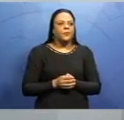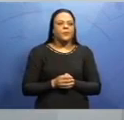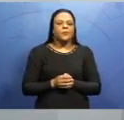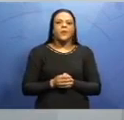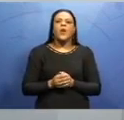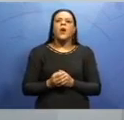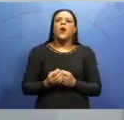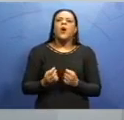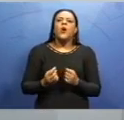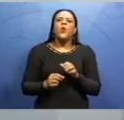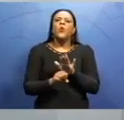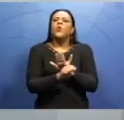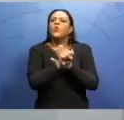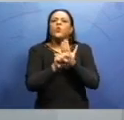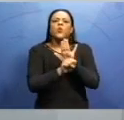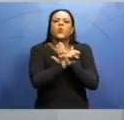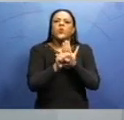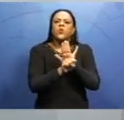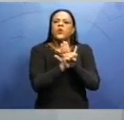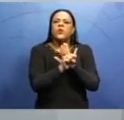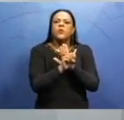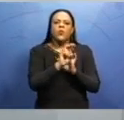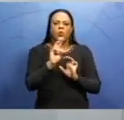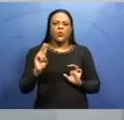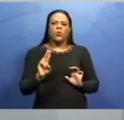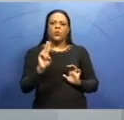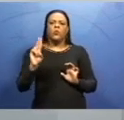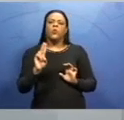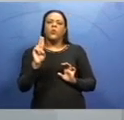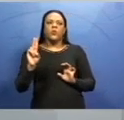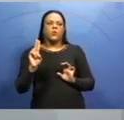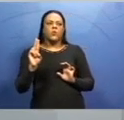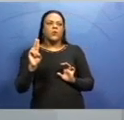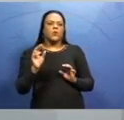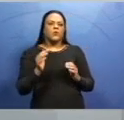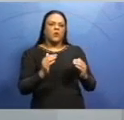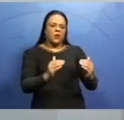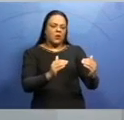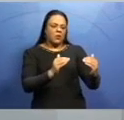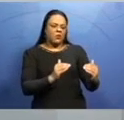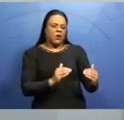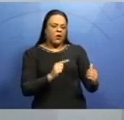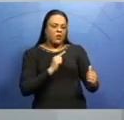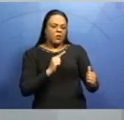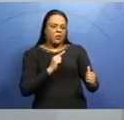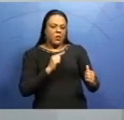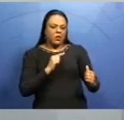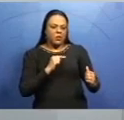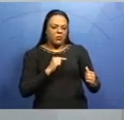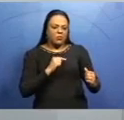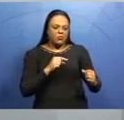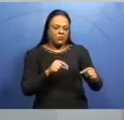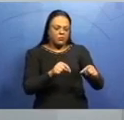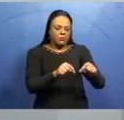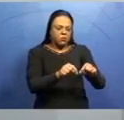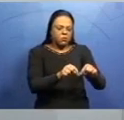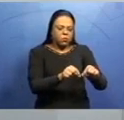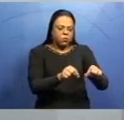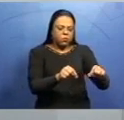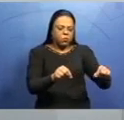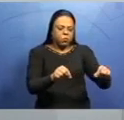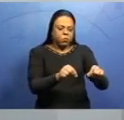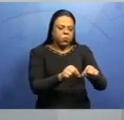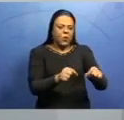Qual o símbolo das unidades de medida abaixo? Eu tenho ali um metro. Lembram qual é o símbolo